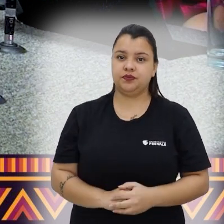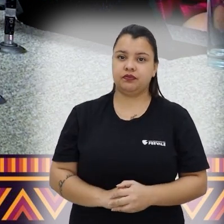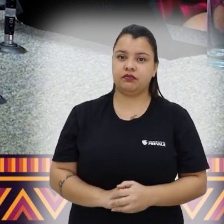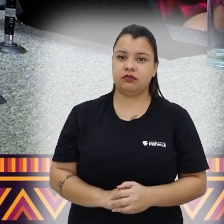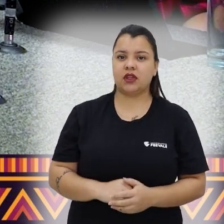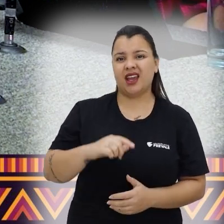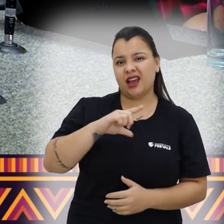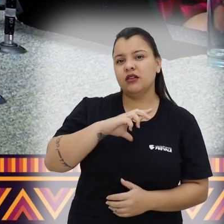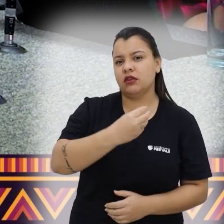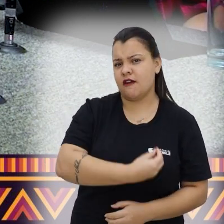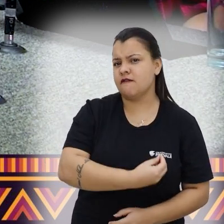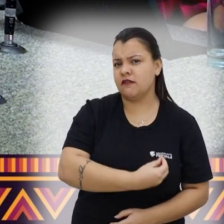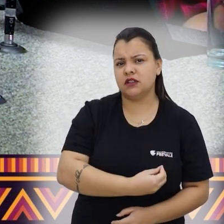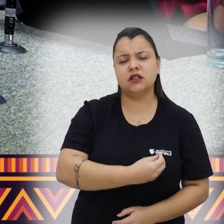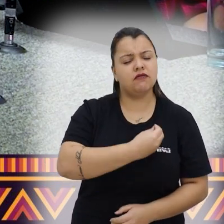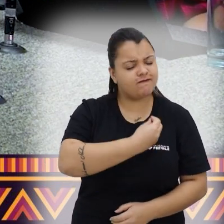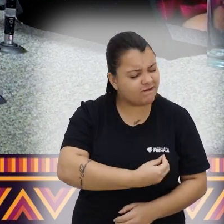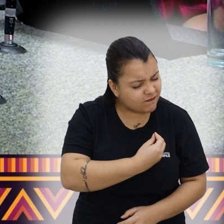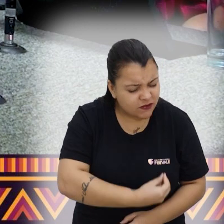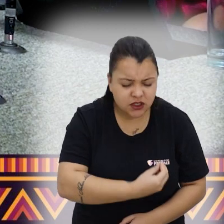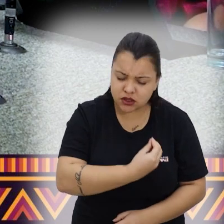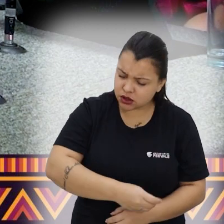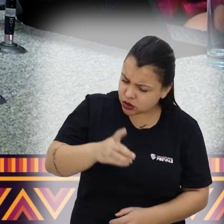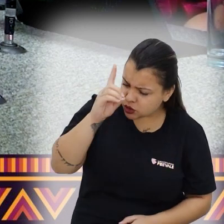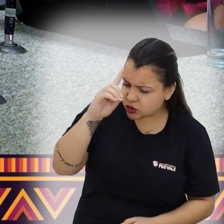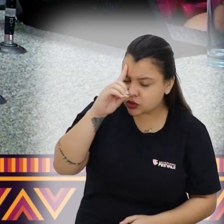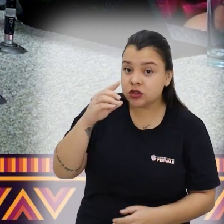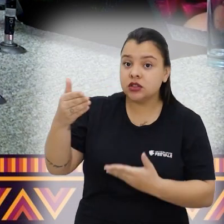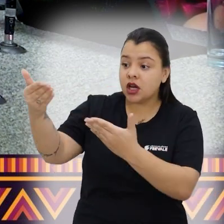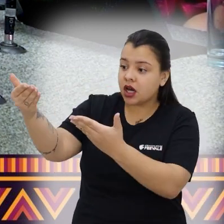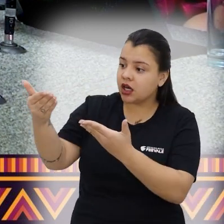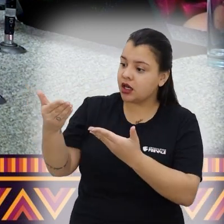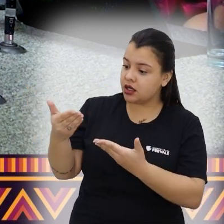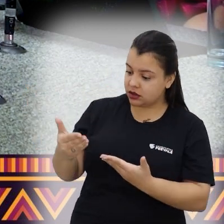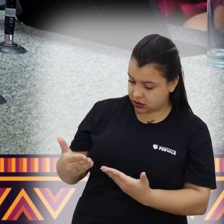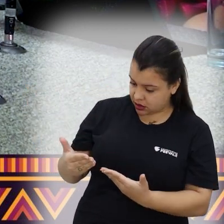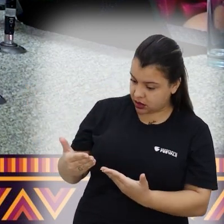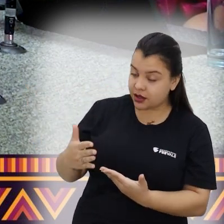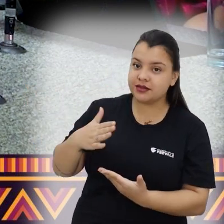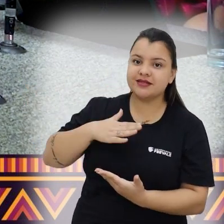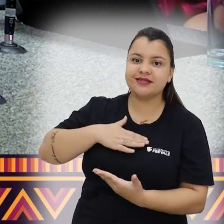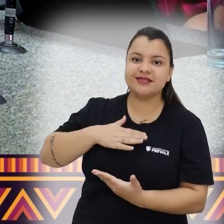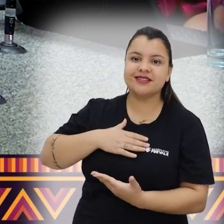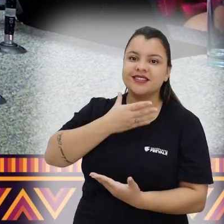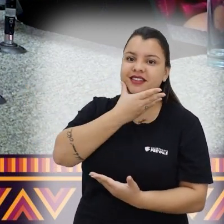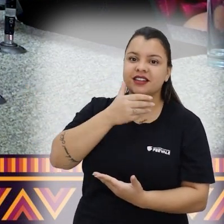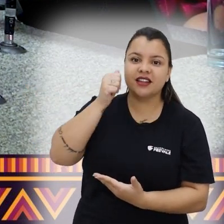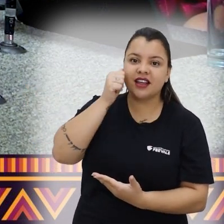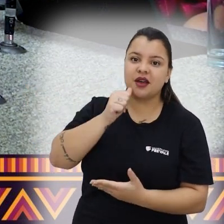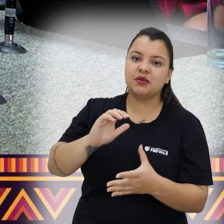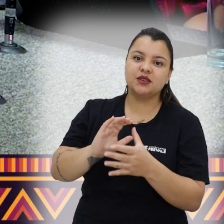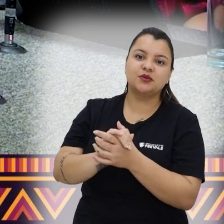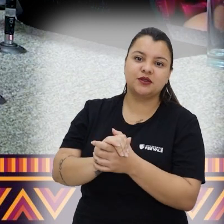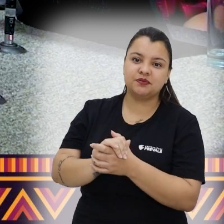embora eu tenha vivenciado isso a minha vida inteira, quem traz para mim é a Grushenska. É a minha esposa que me traz isso,